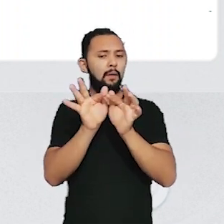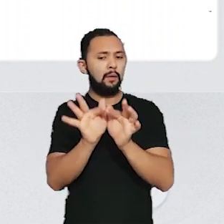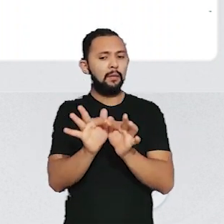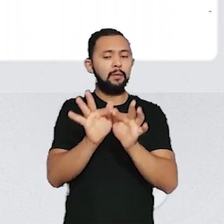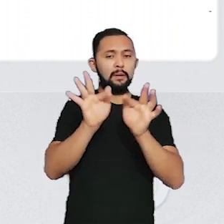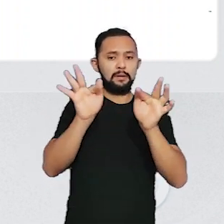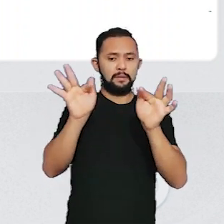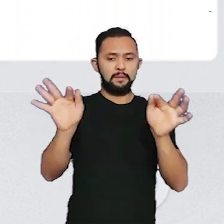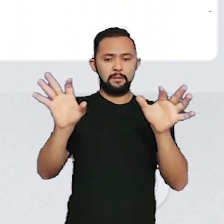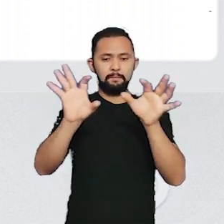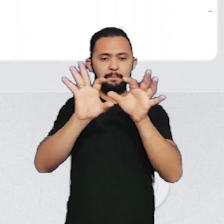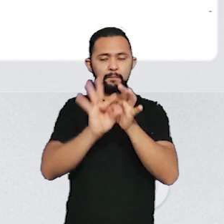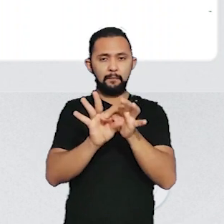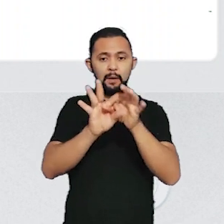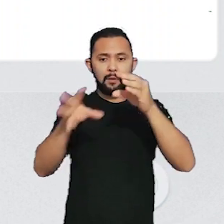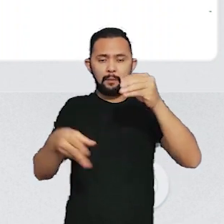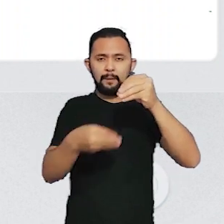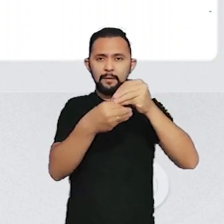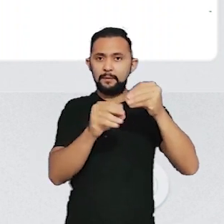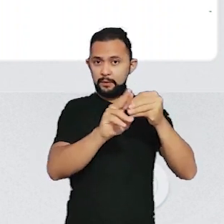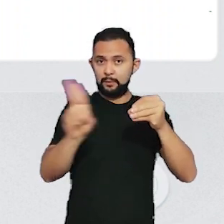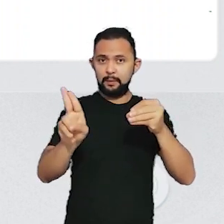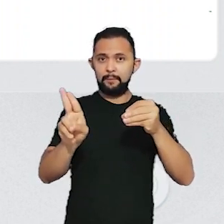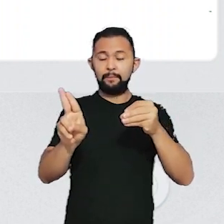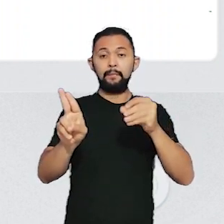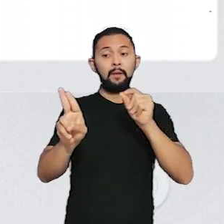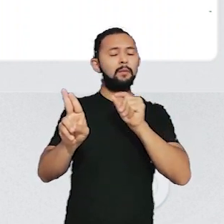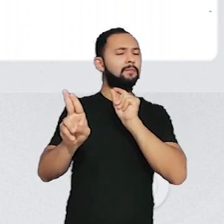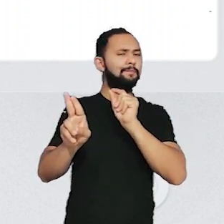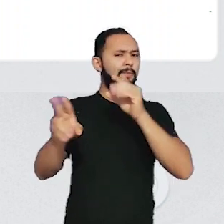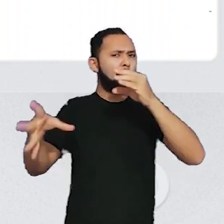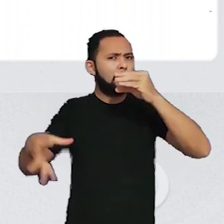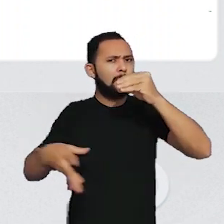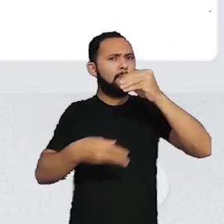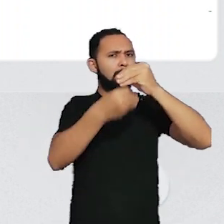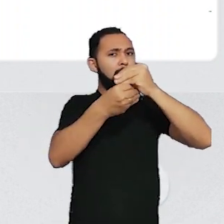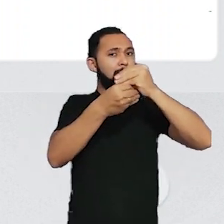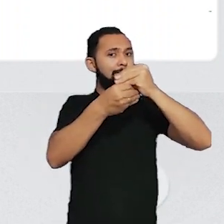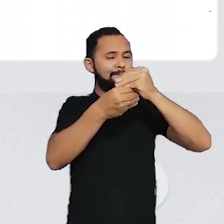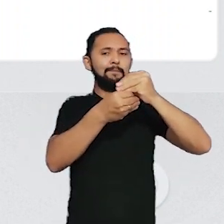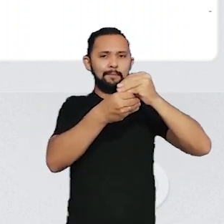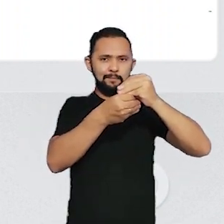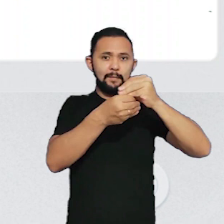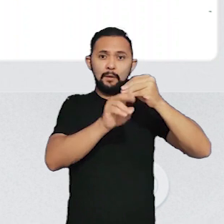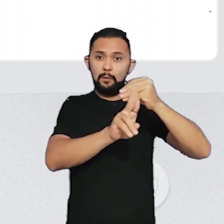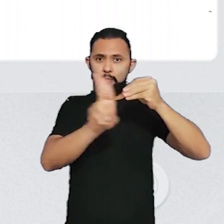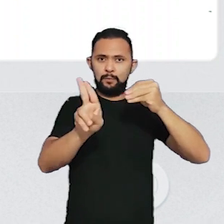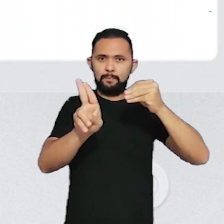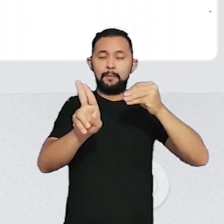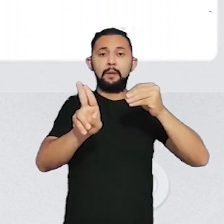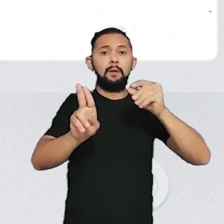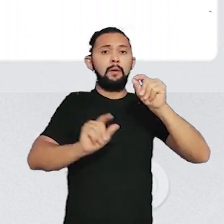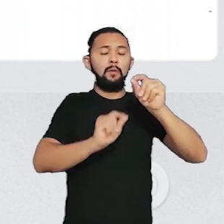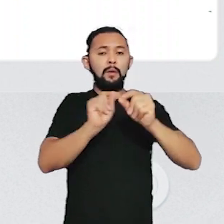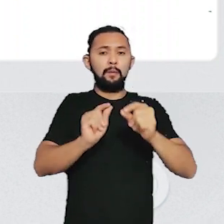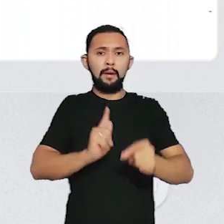substantiva completiva nominal? O nome já está dizendo, né? Completiva nominal vai completar o nome. E o que